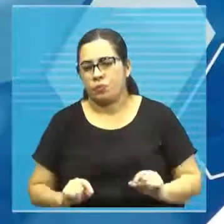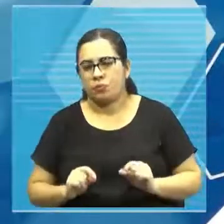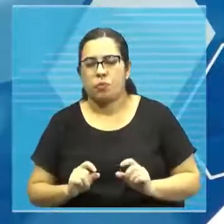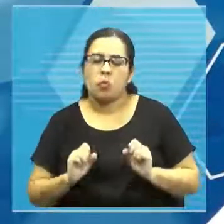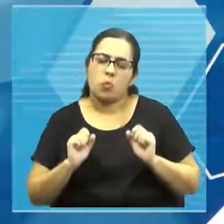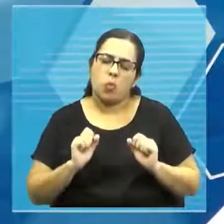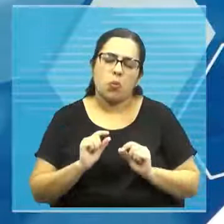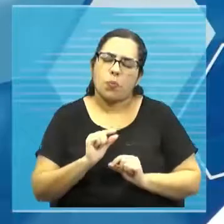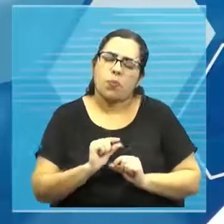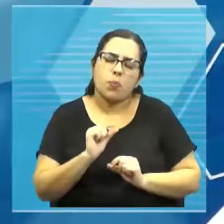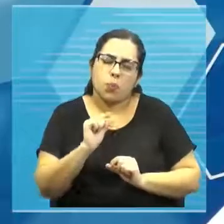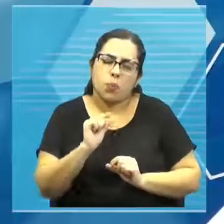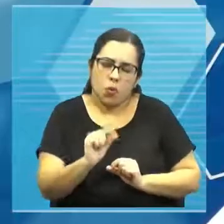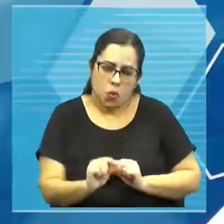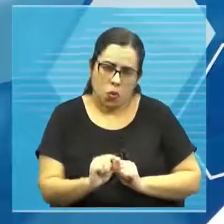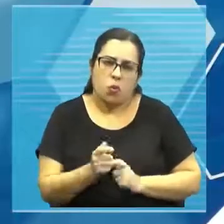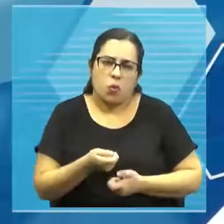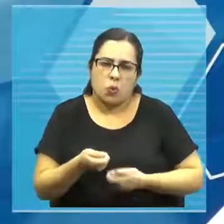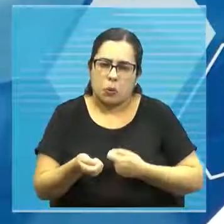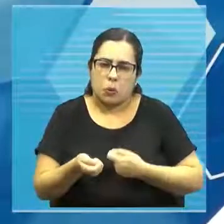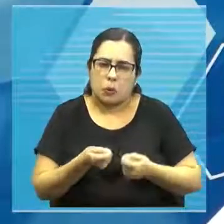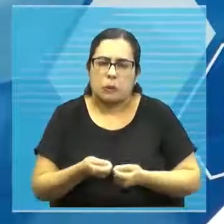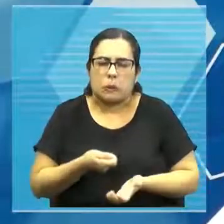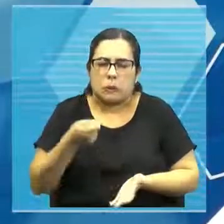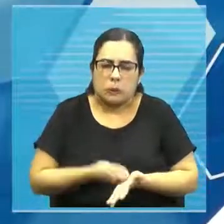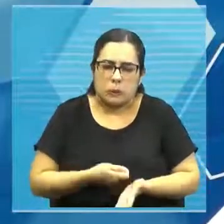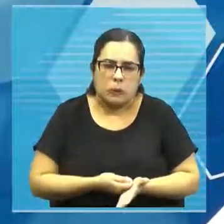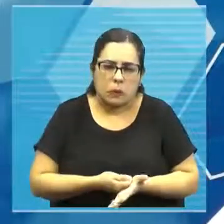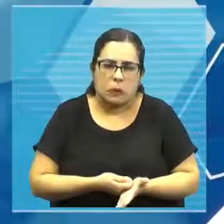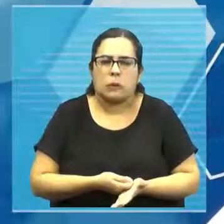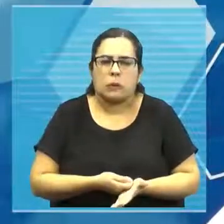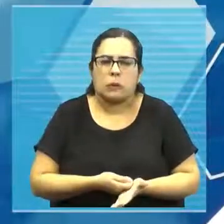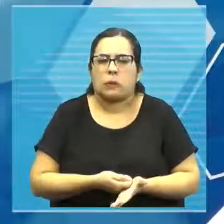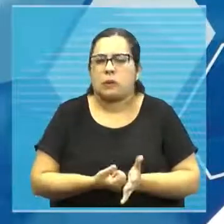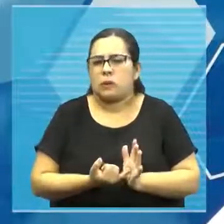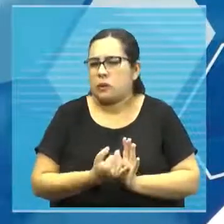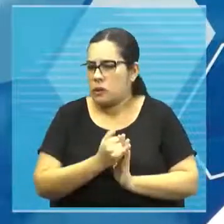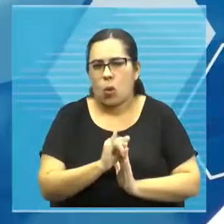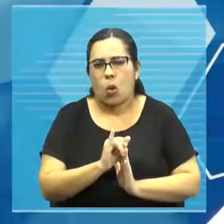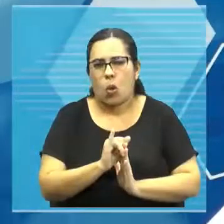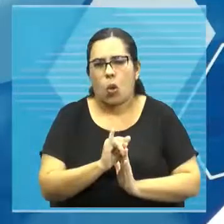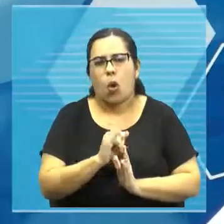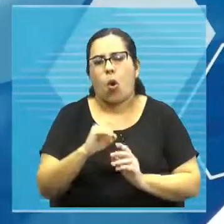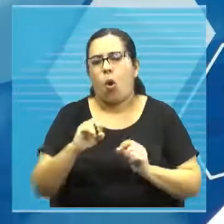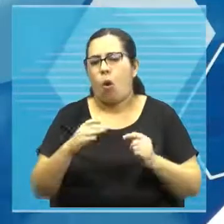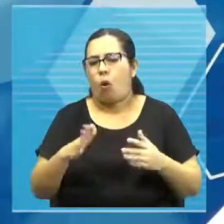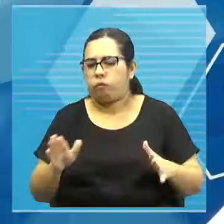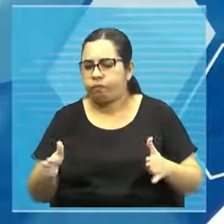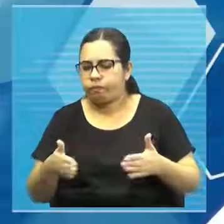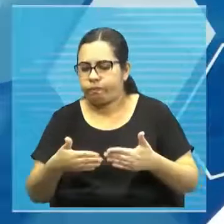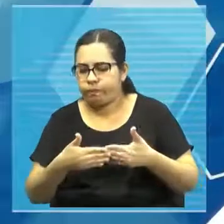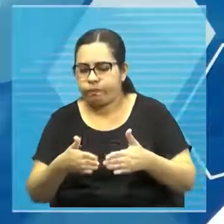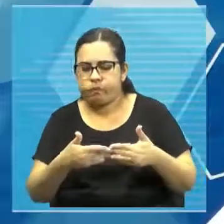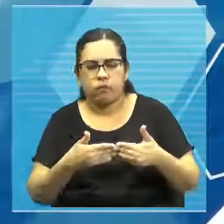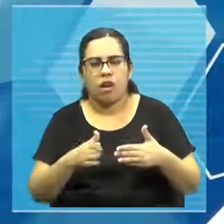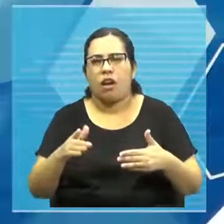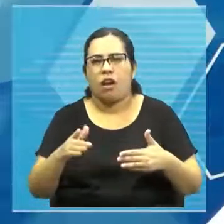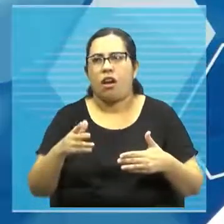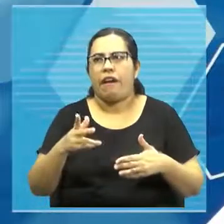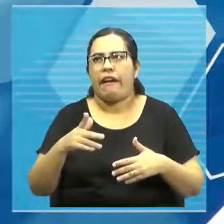participa pouco da economia ele não cobra impostos ele não tem barreiras ao comércio internacional